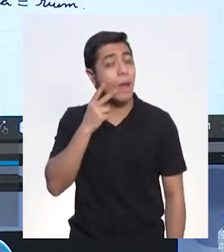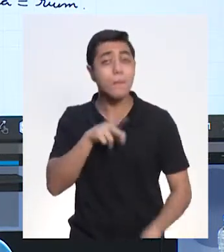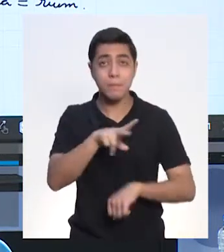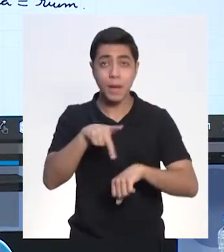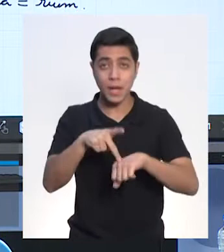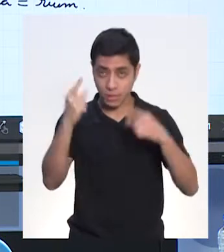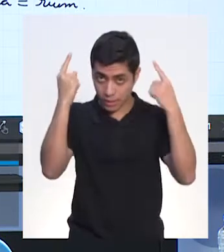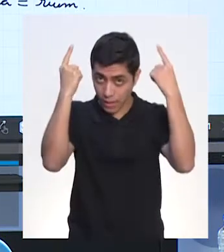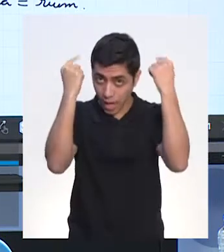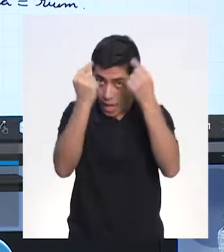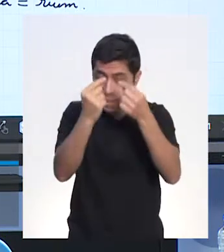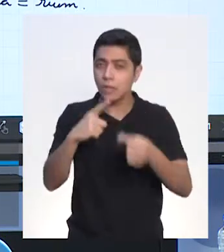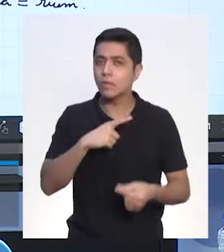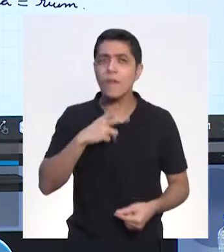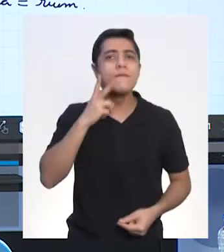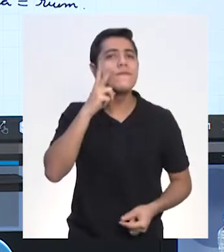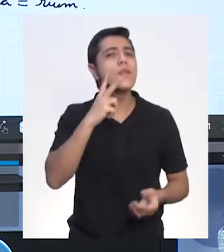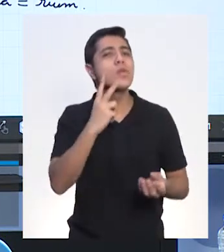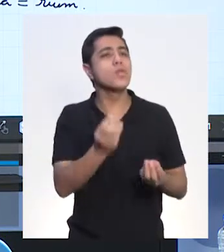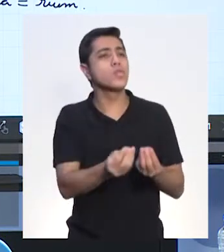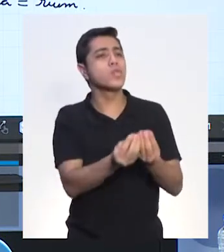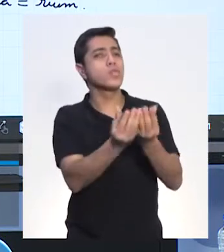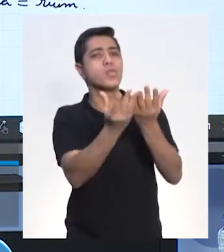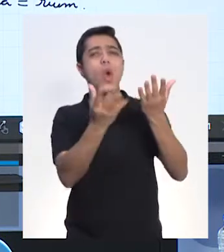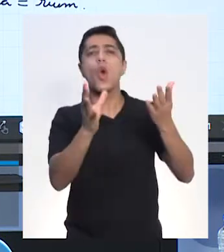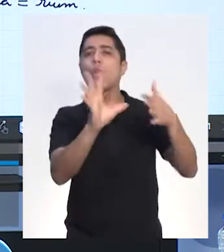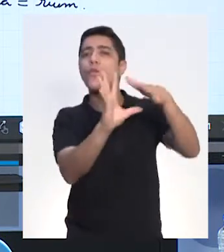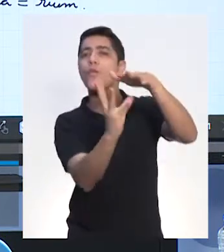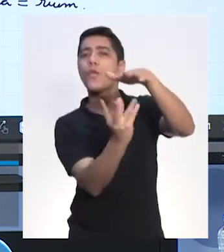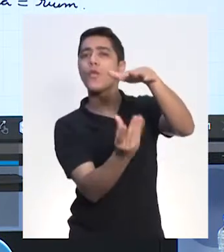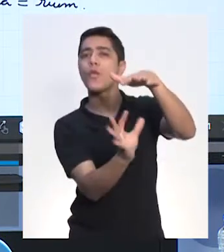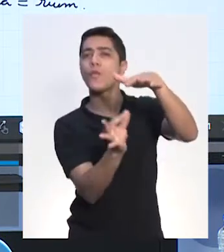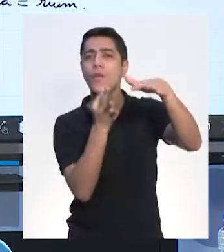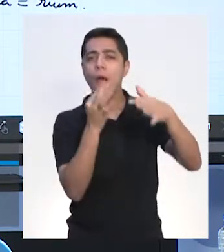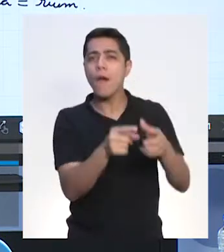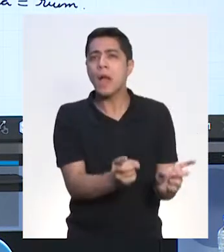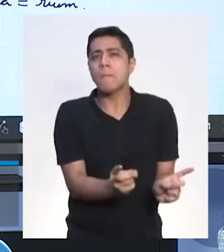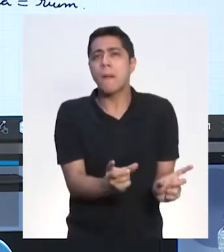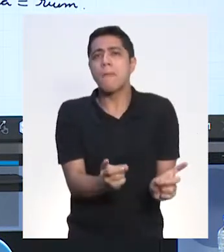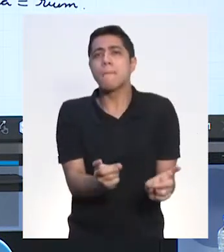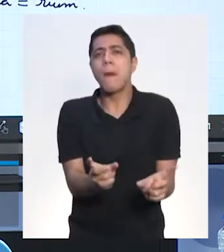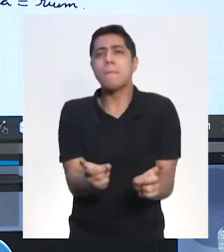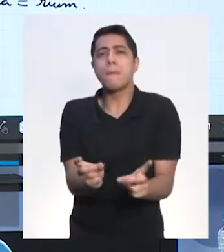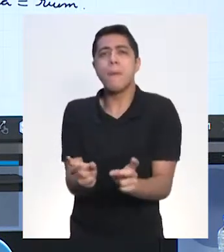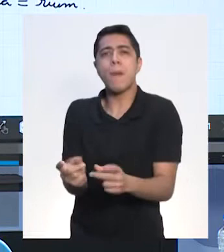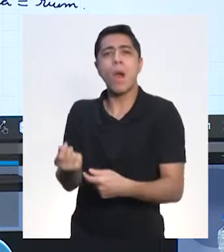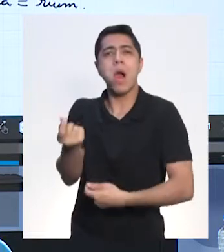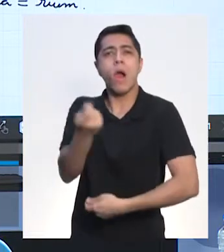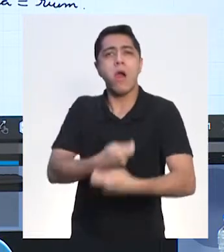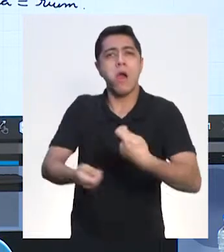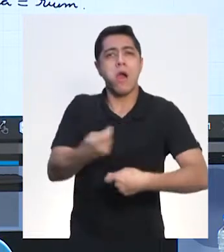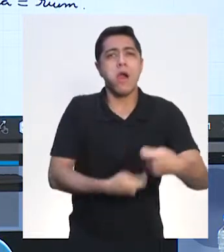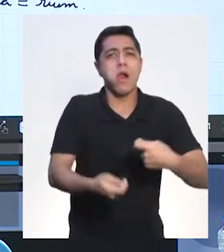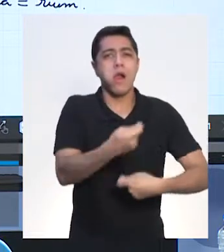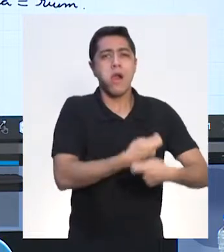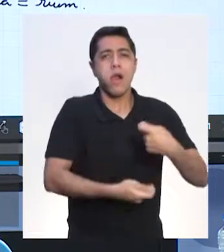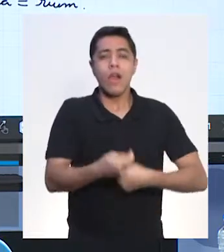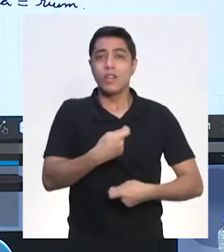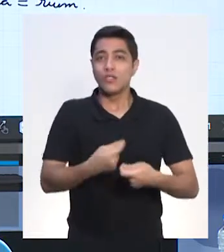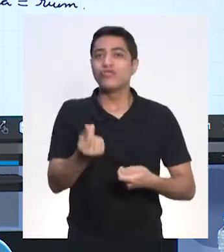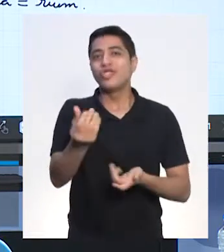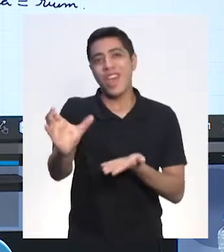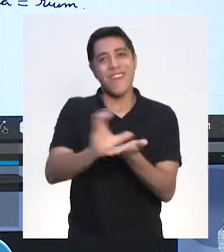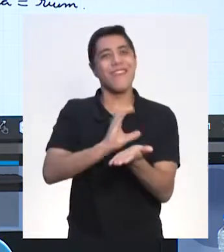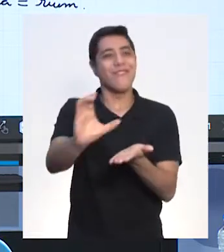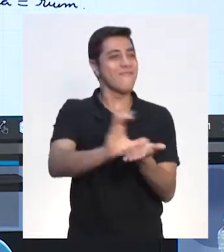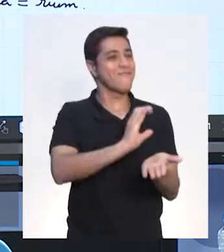Trazia a riqueza, a comercialização para a Grécia. Né? E aí, então, existia essa festa que ela durava